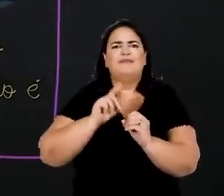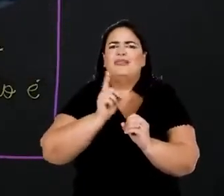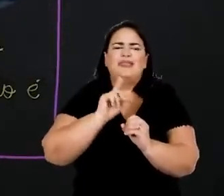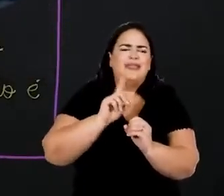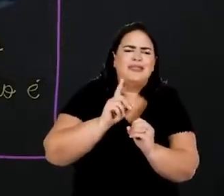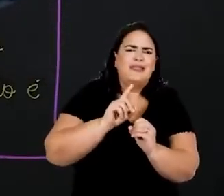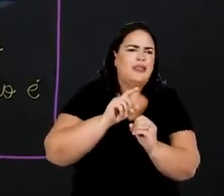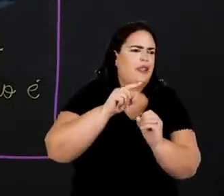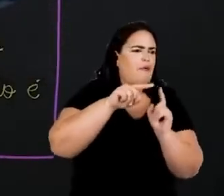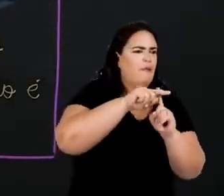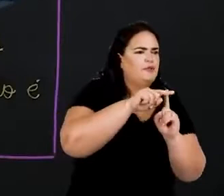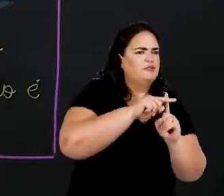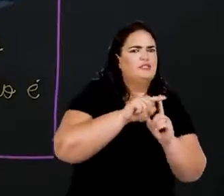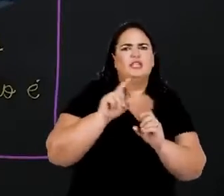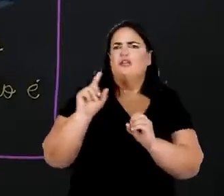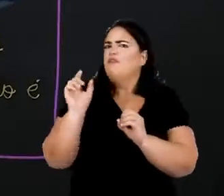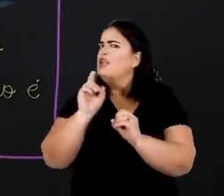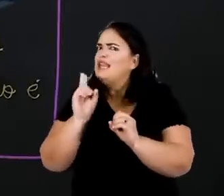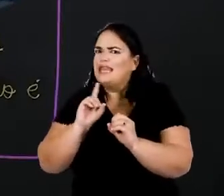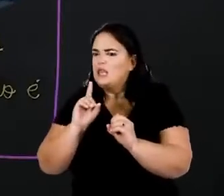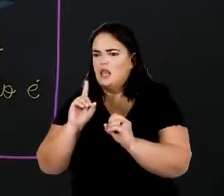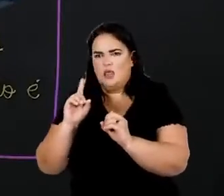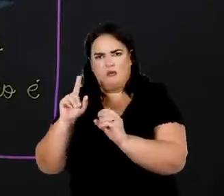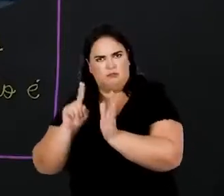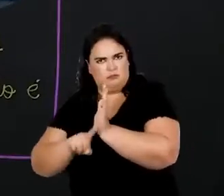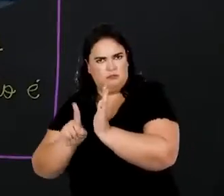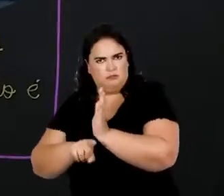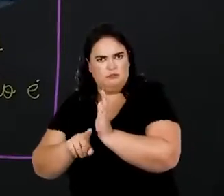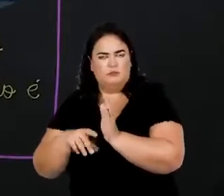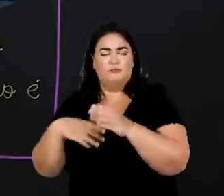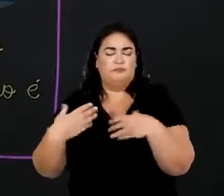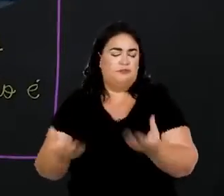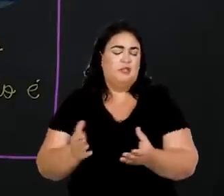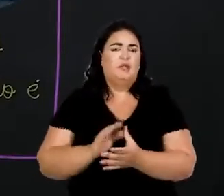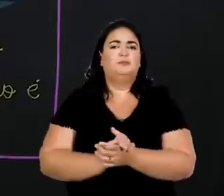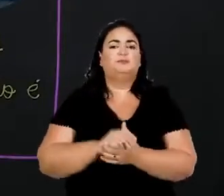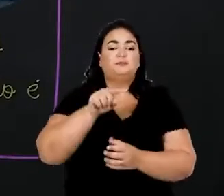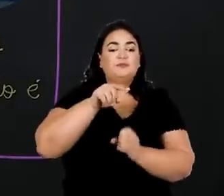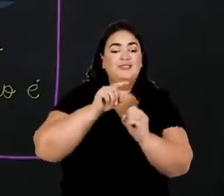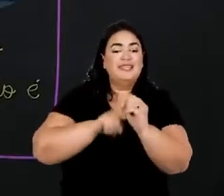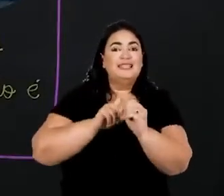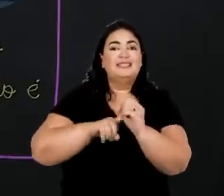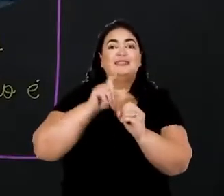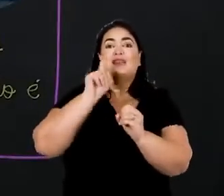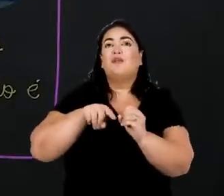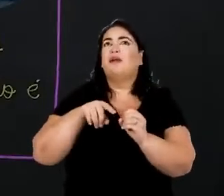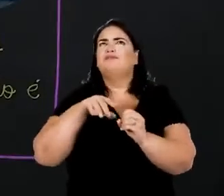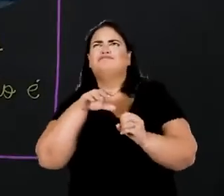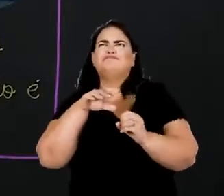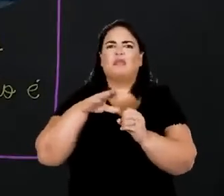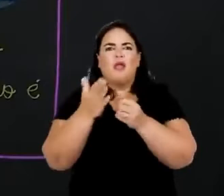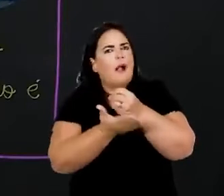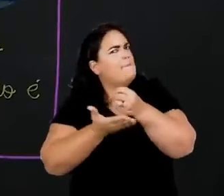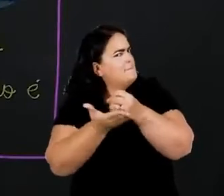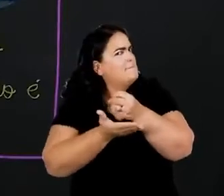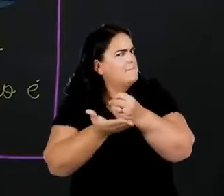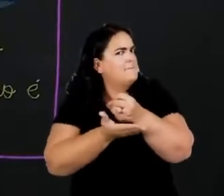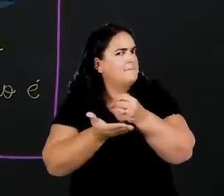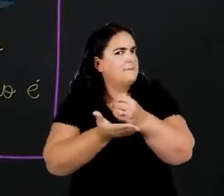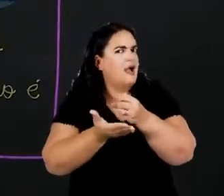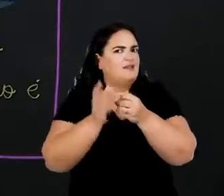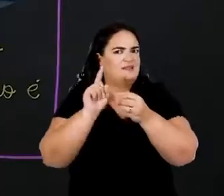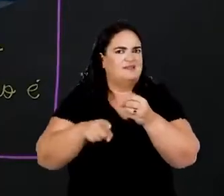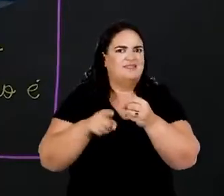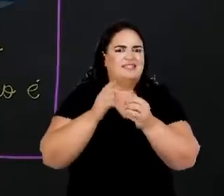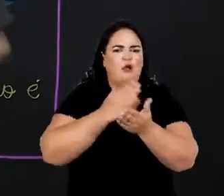considerado nem positivo e nem negativo logo então esse zero é a base Esse é o ponto